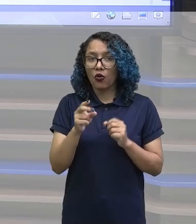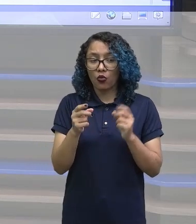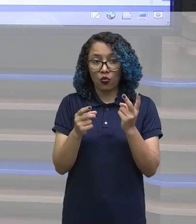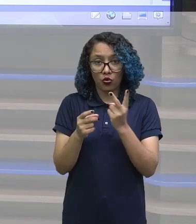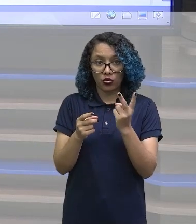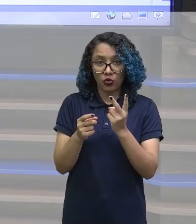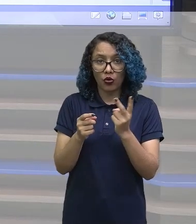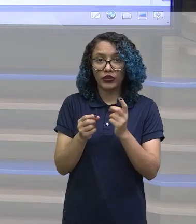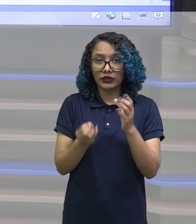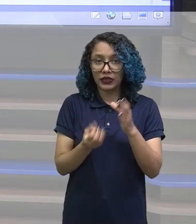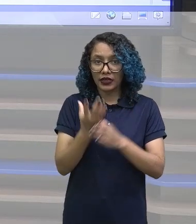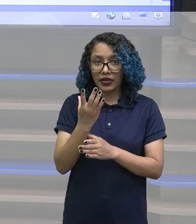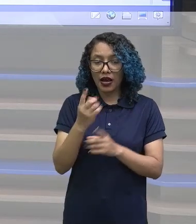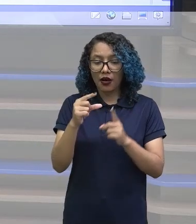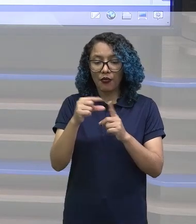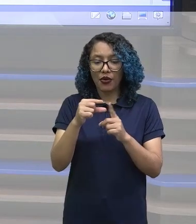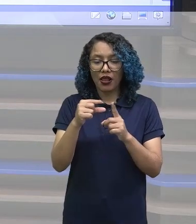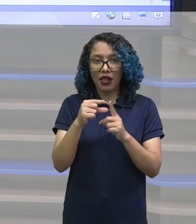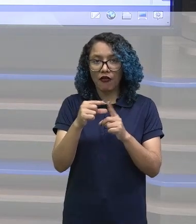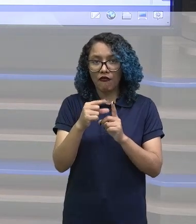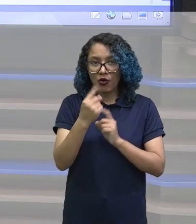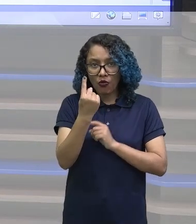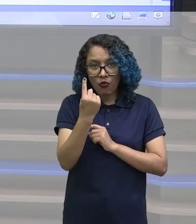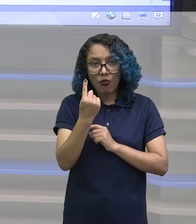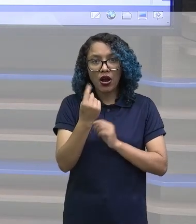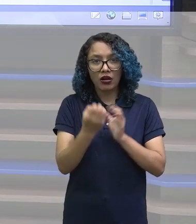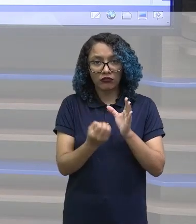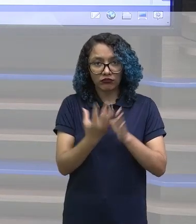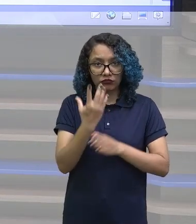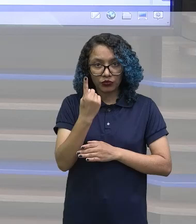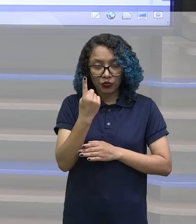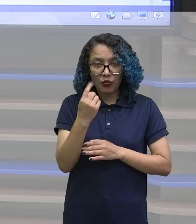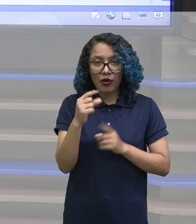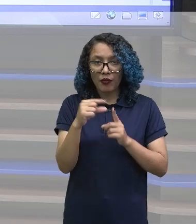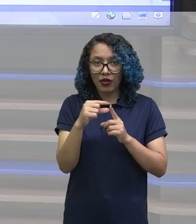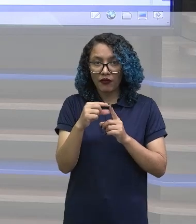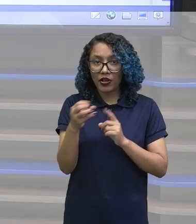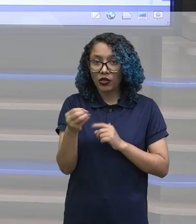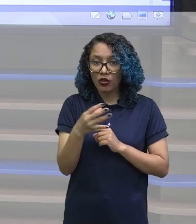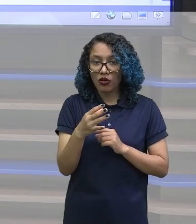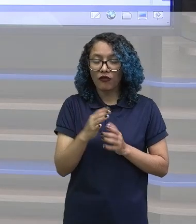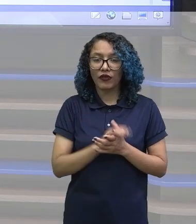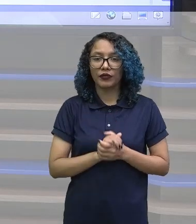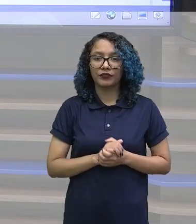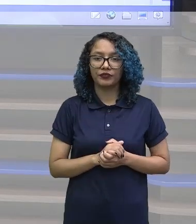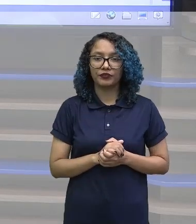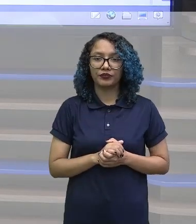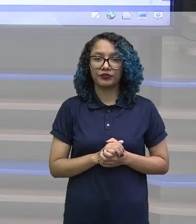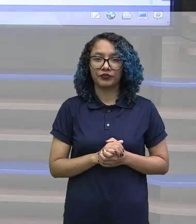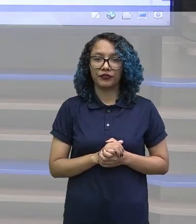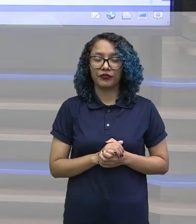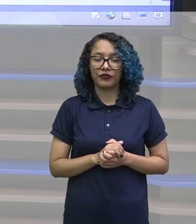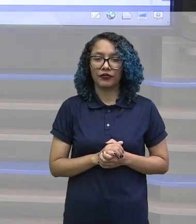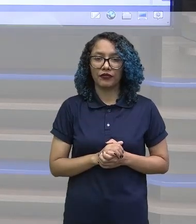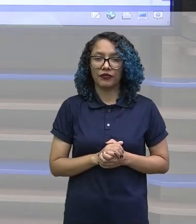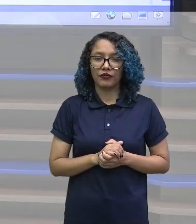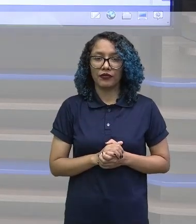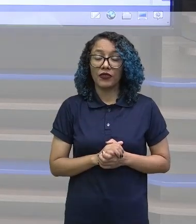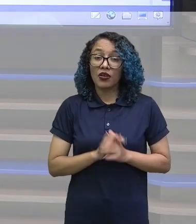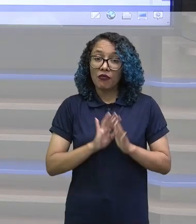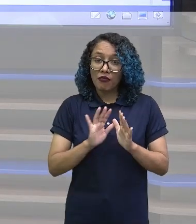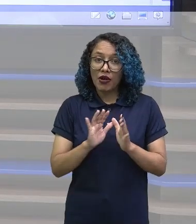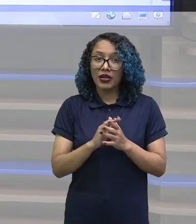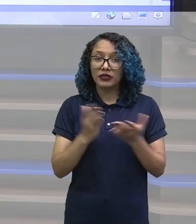palavra. Certo? Mas aqui, no caso, a gente continua acrescentando um prefixo ou